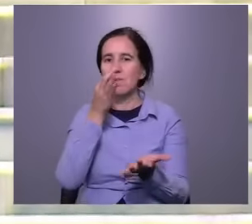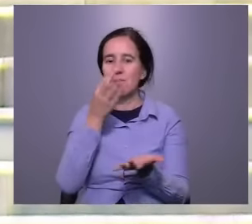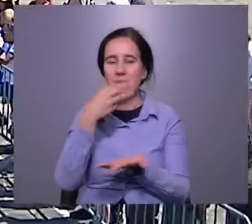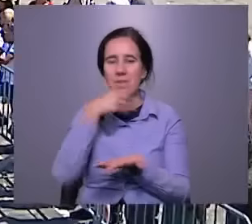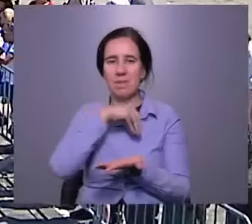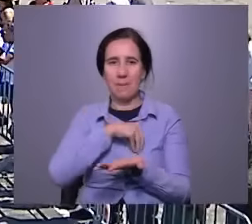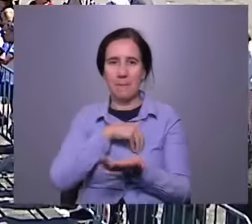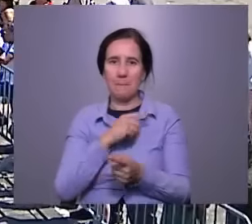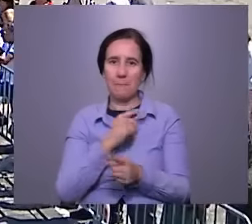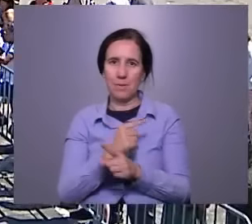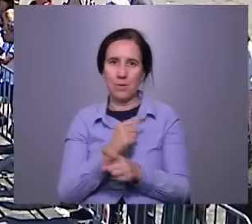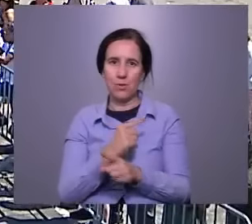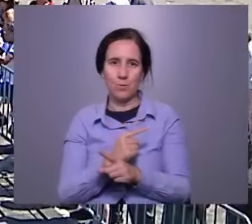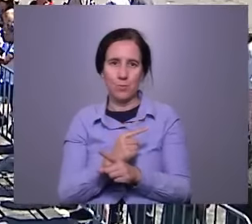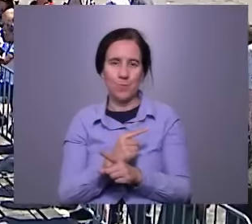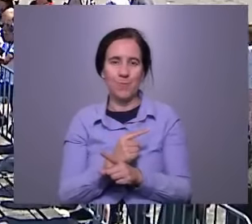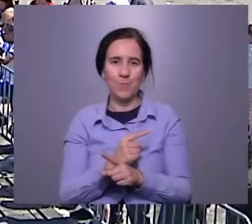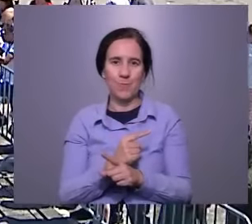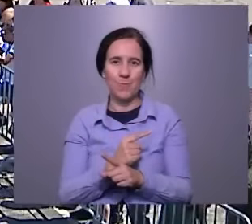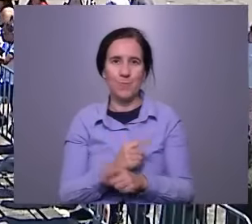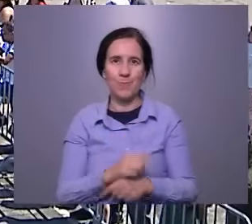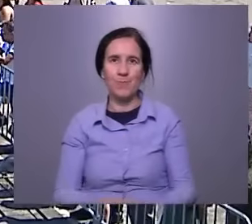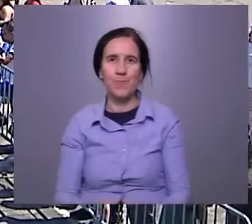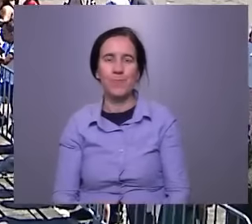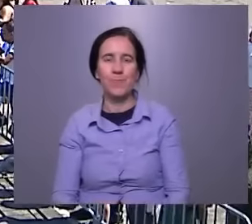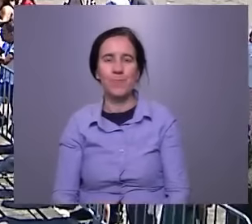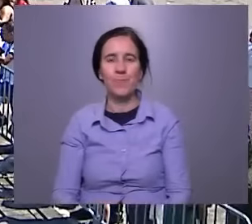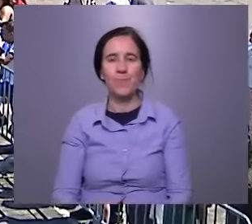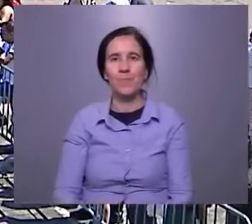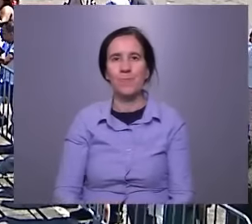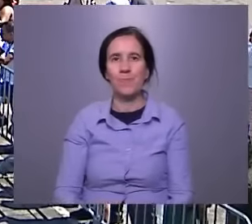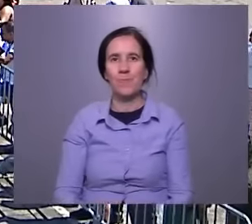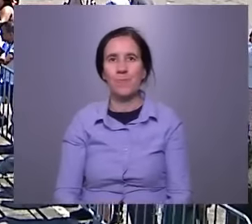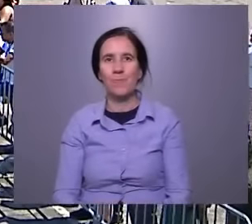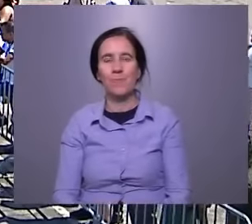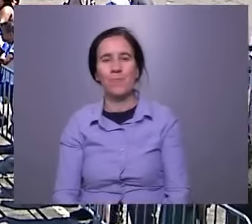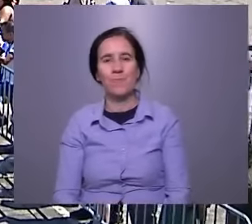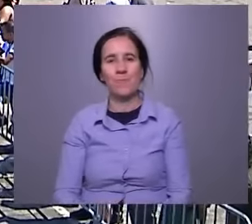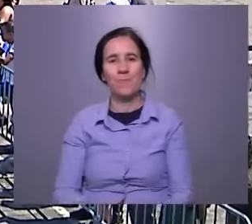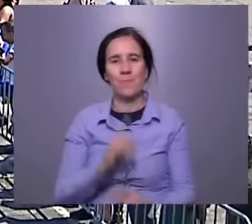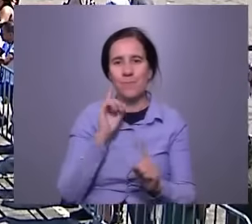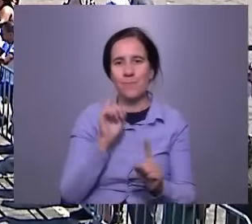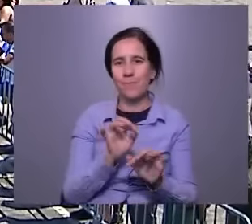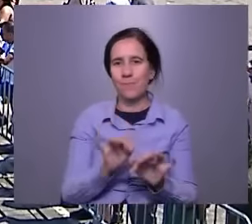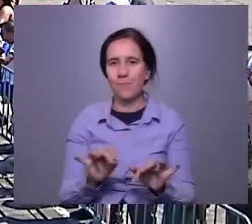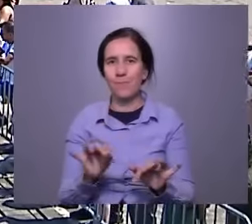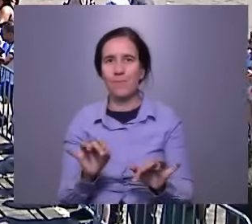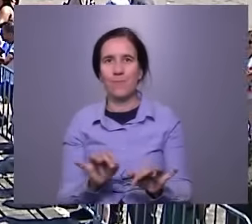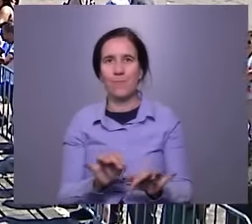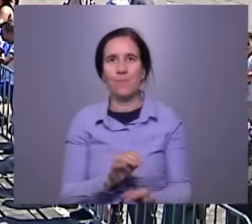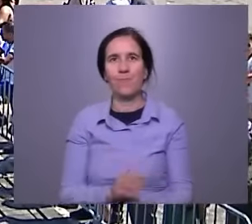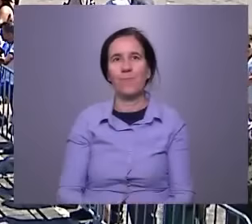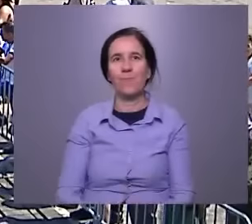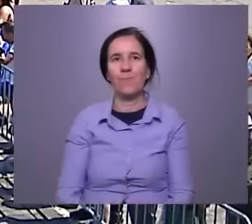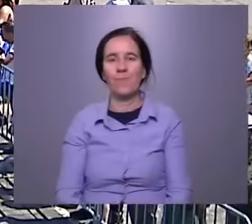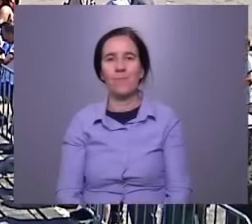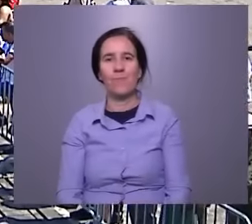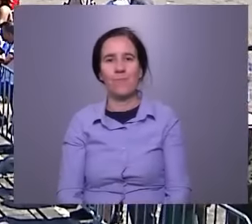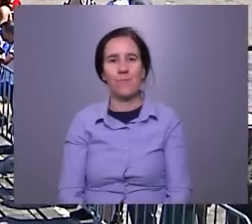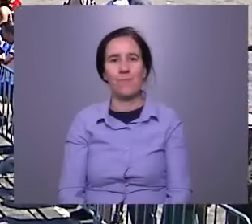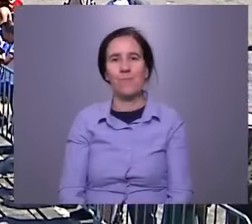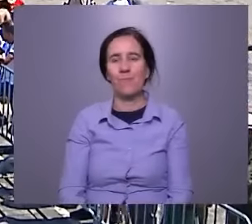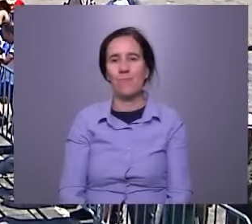Formamos, sim, um só corpo em Cristo Jesus, todos nós que comungamos o